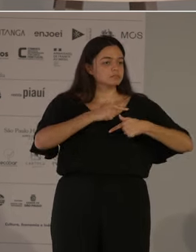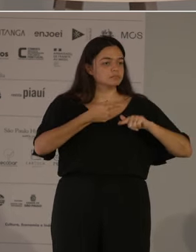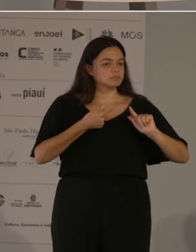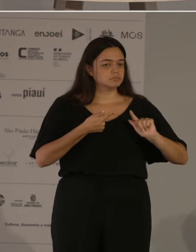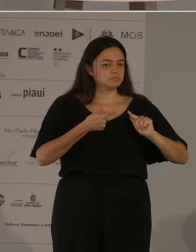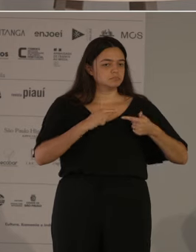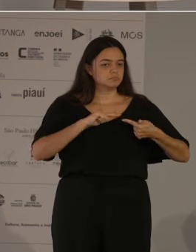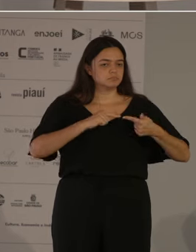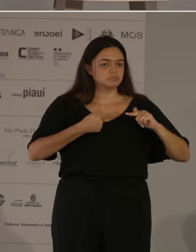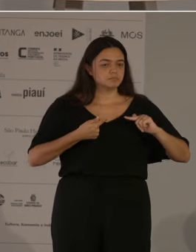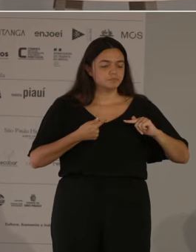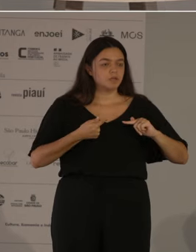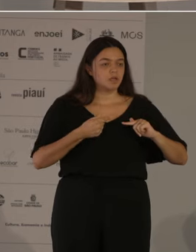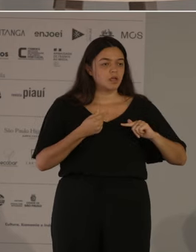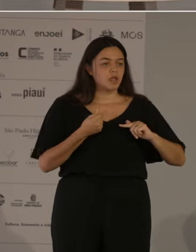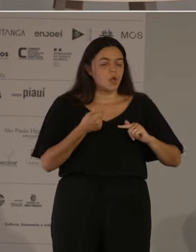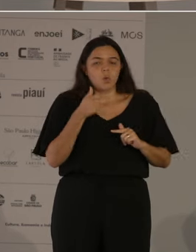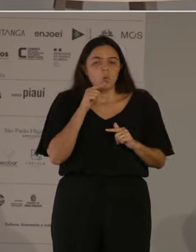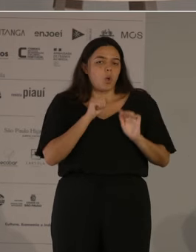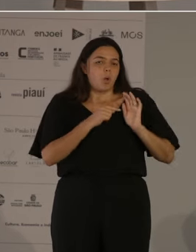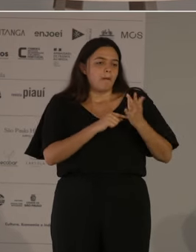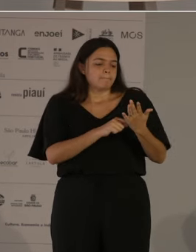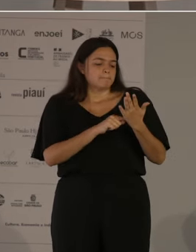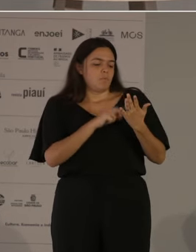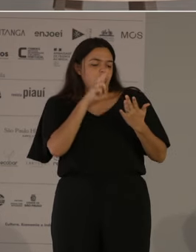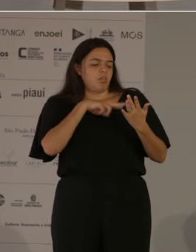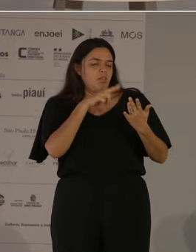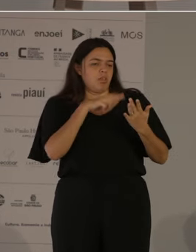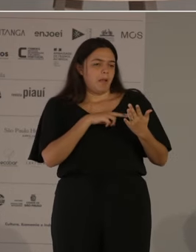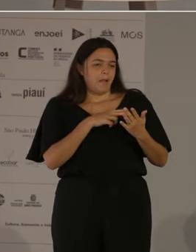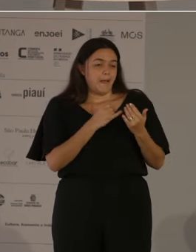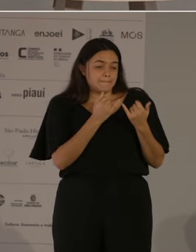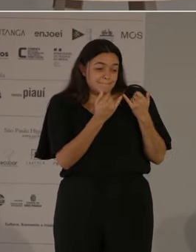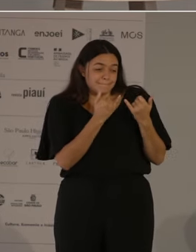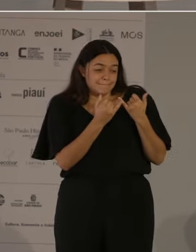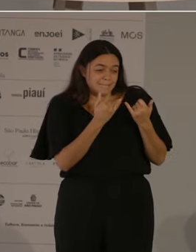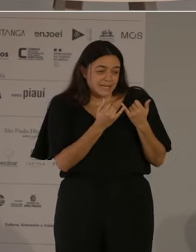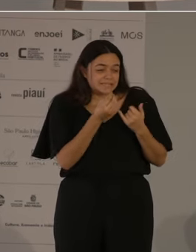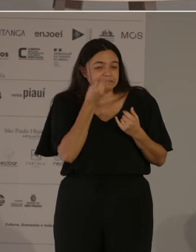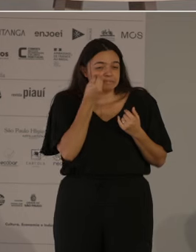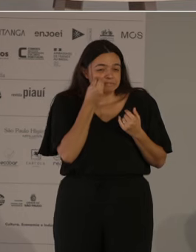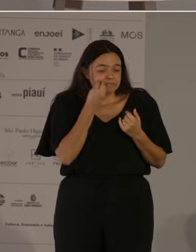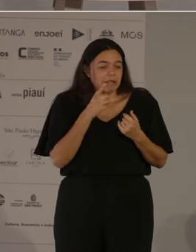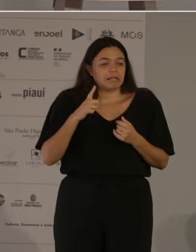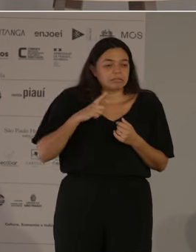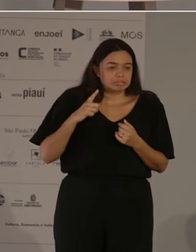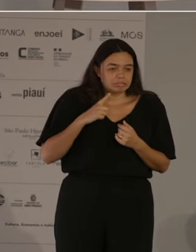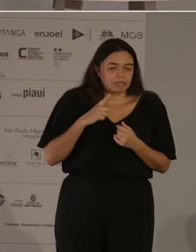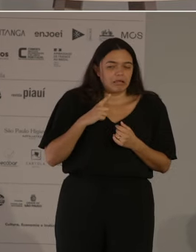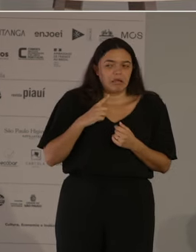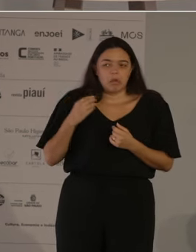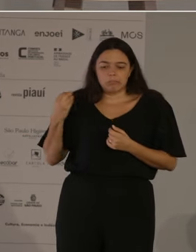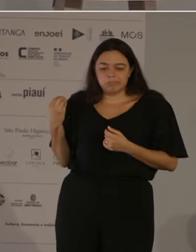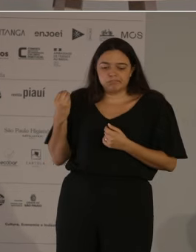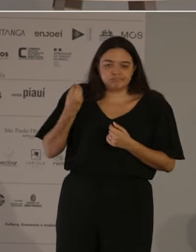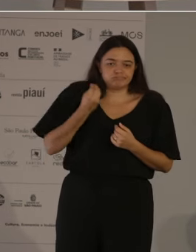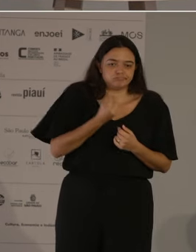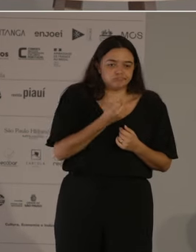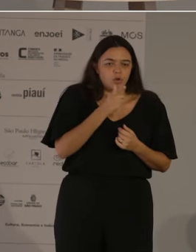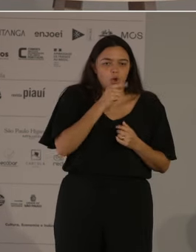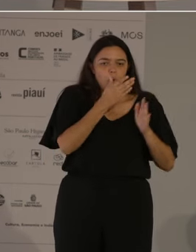não mostra que... Enfim, a genética parece refutar que tenha havido uma migração transatlântica, conforme